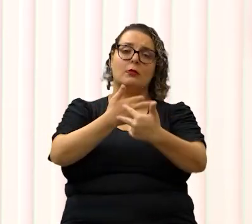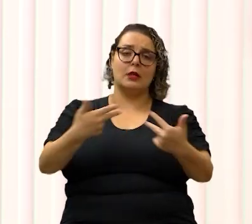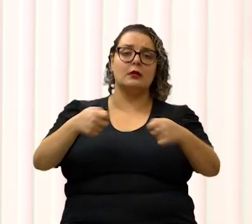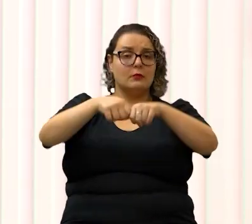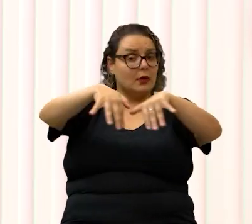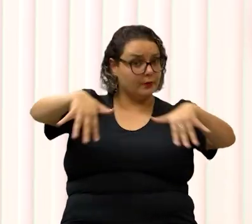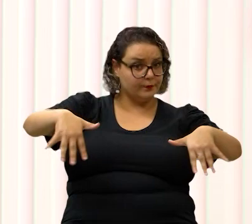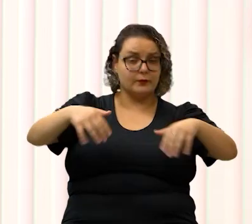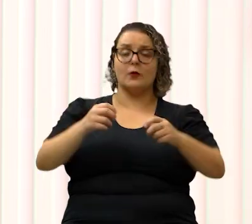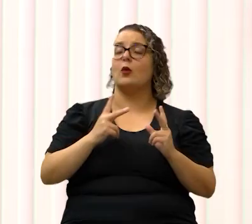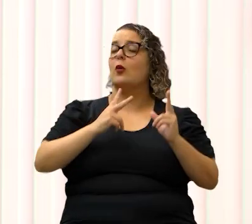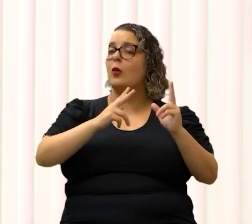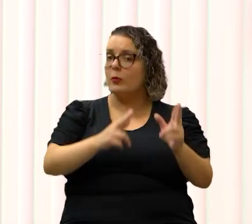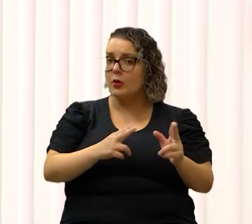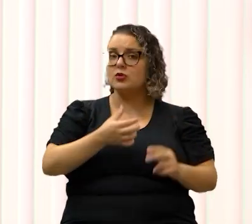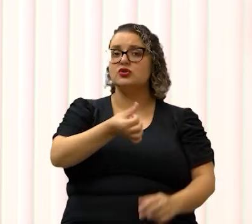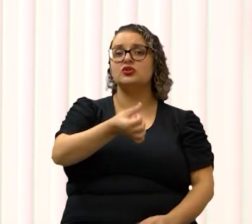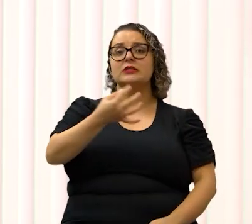alimentícios. Da mesma forma,